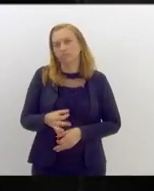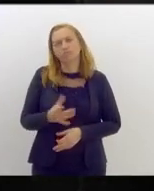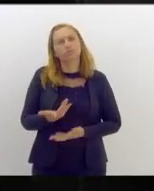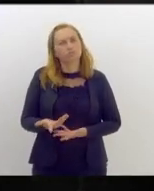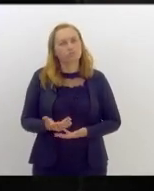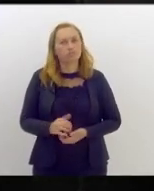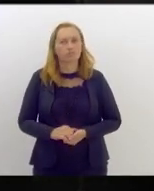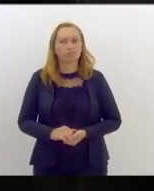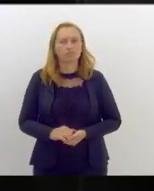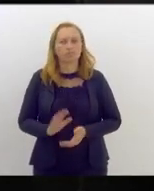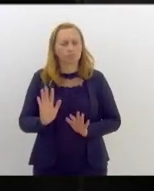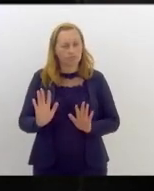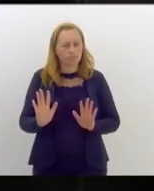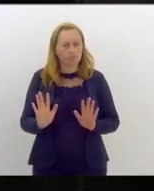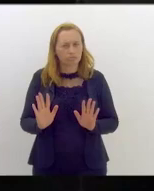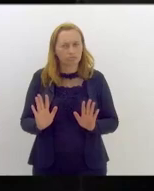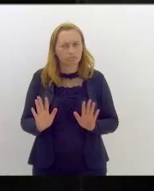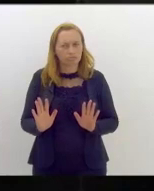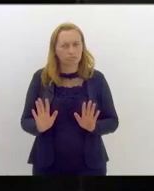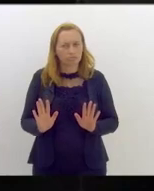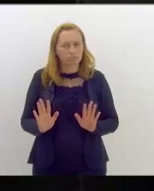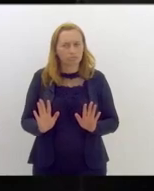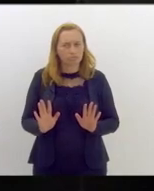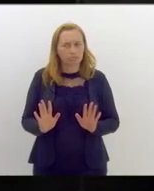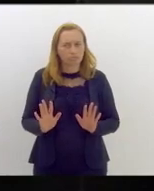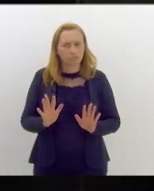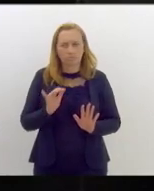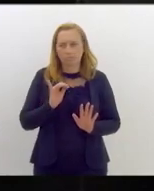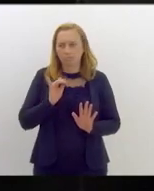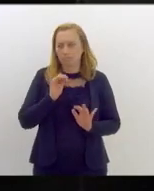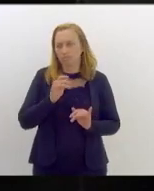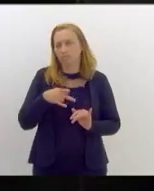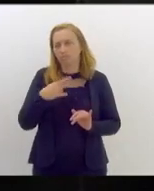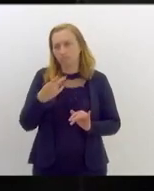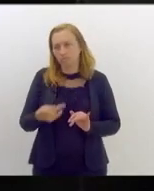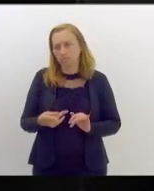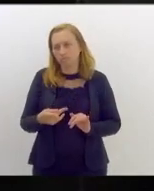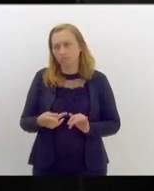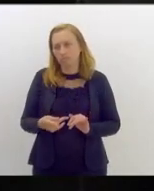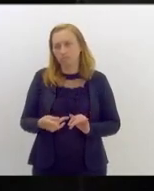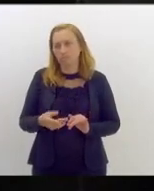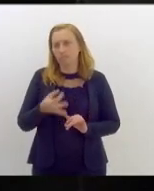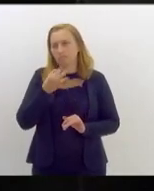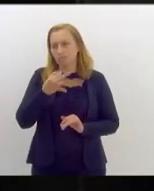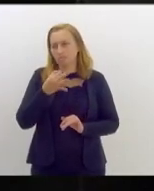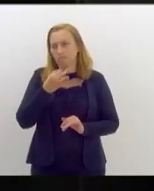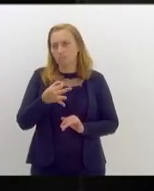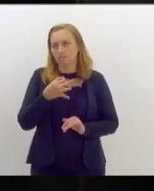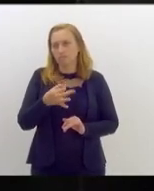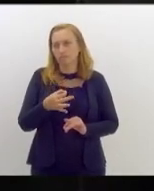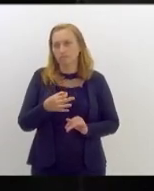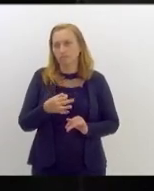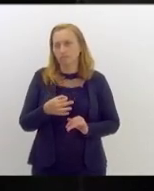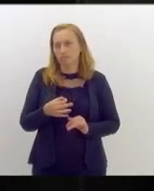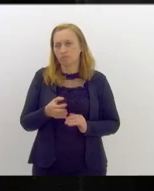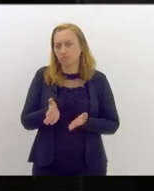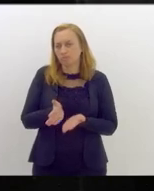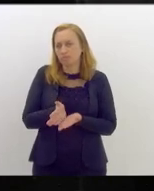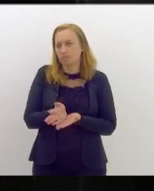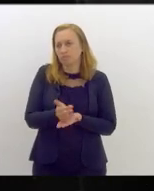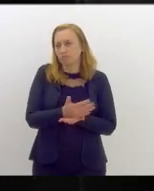justificativa não espera em sua imagem justificativa argumento é que eles venham acumulando perdas